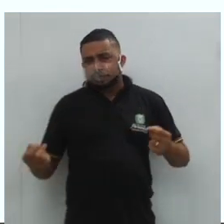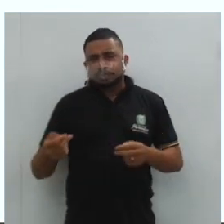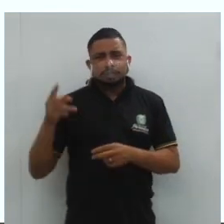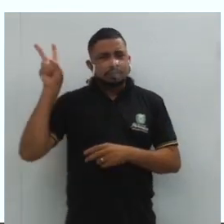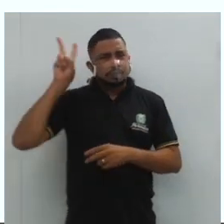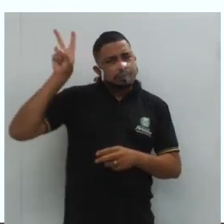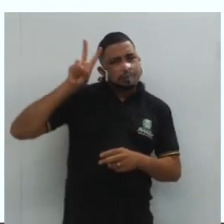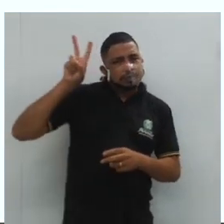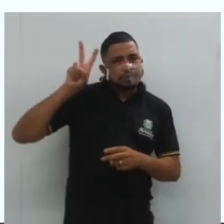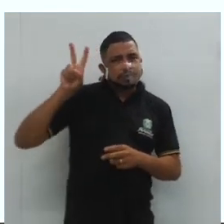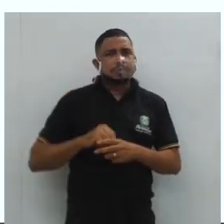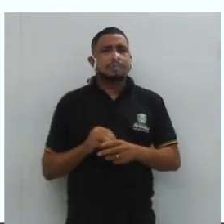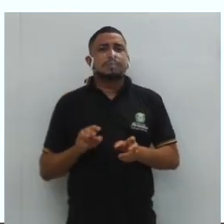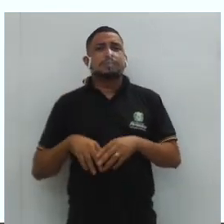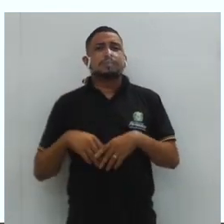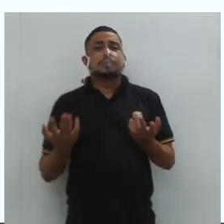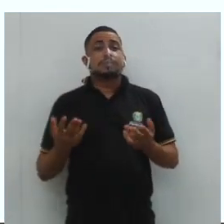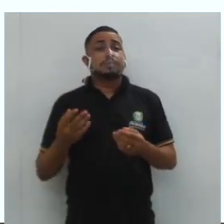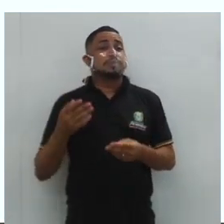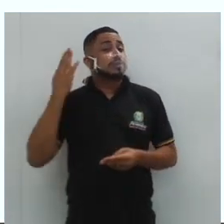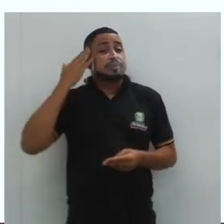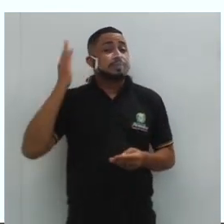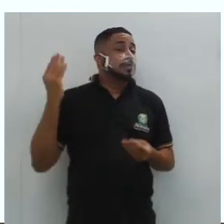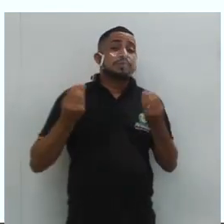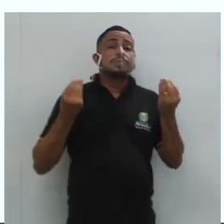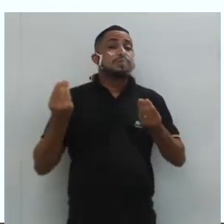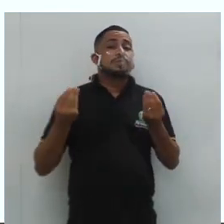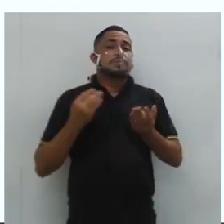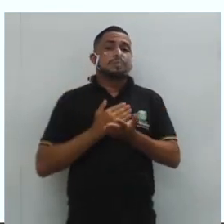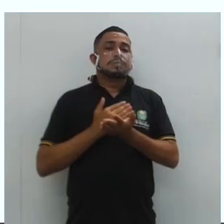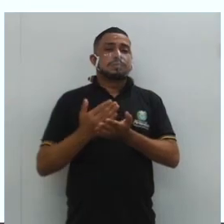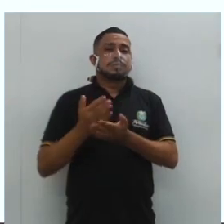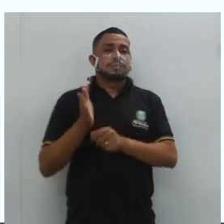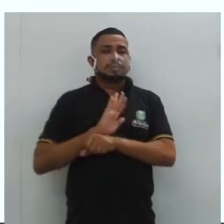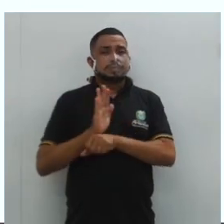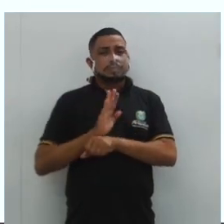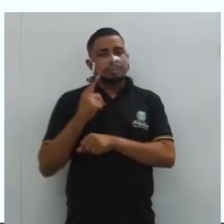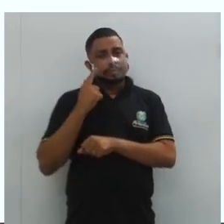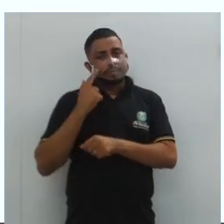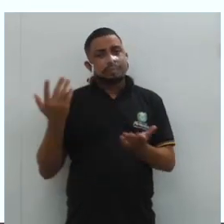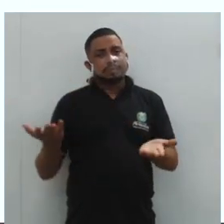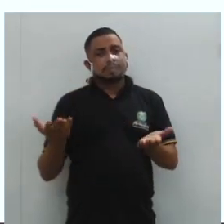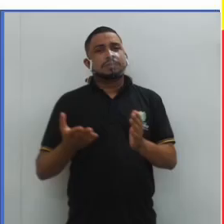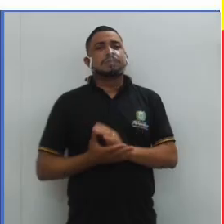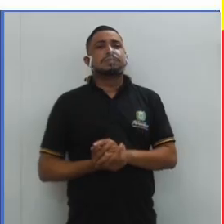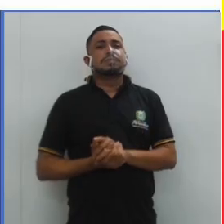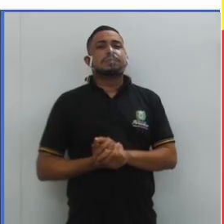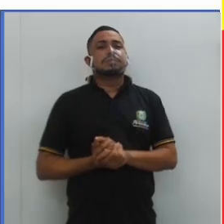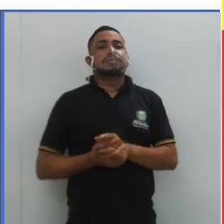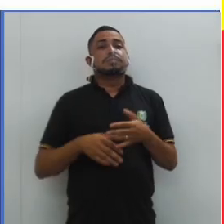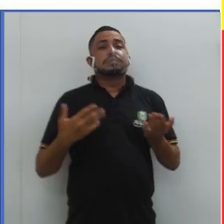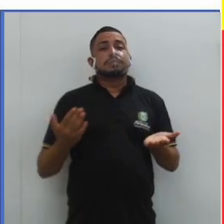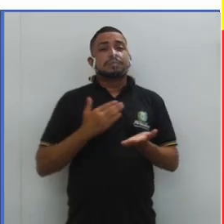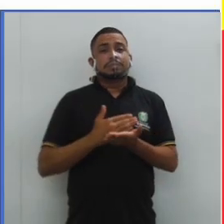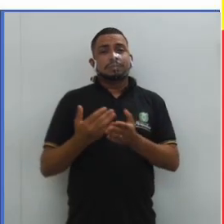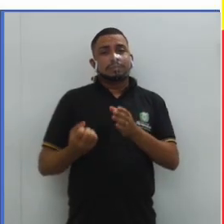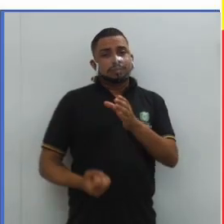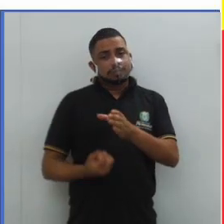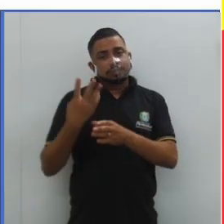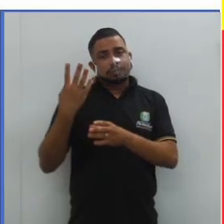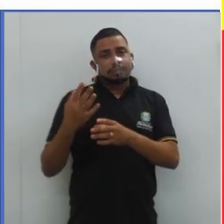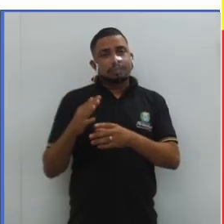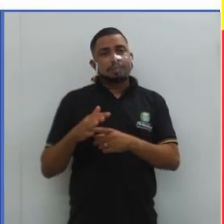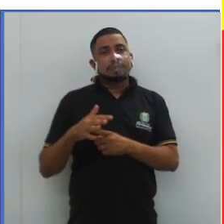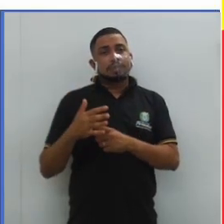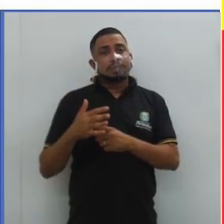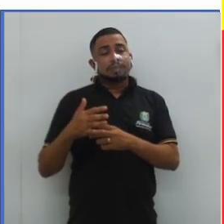filmes épicos, enfim. Mas vocês sabem como começou o cinema? É o que a gente vai ver agora. Foi a partir da